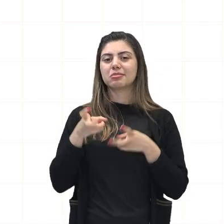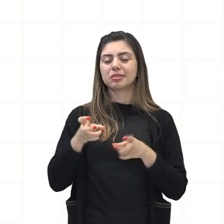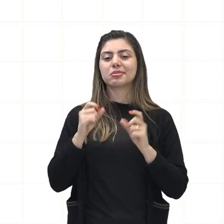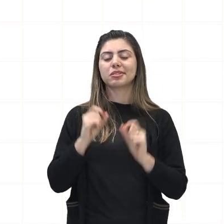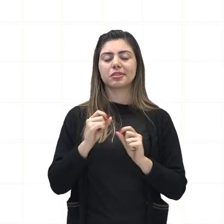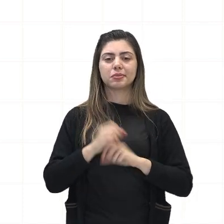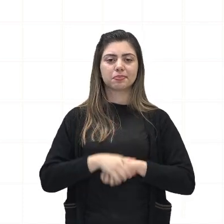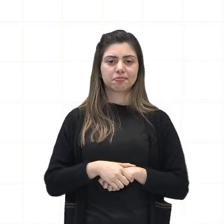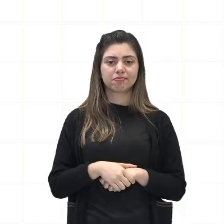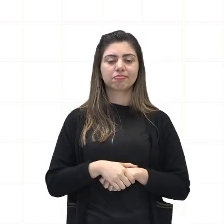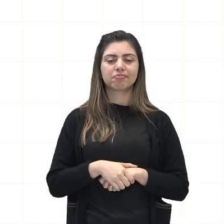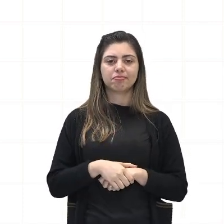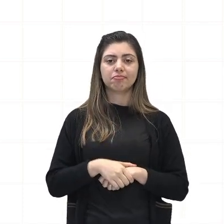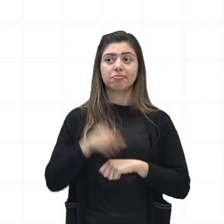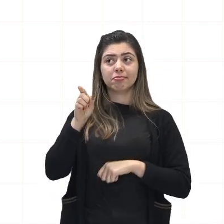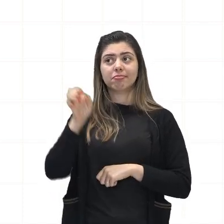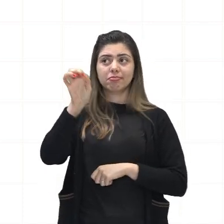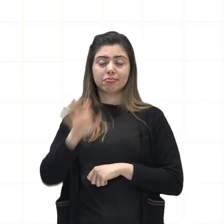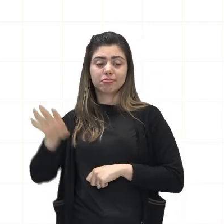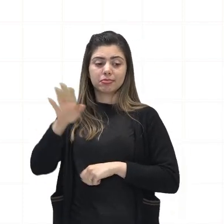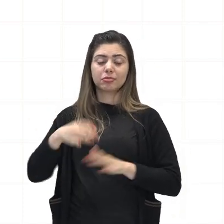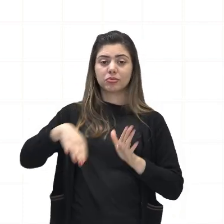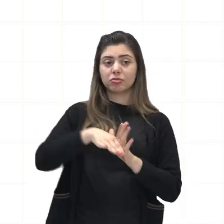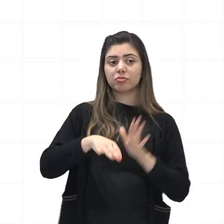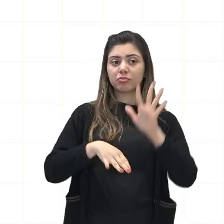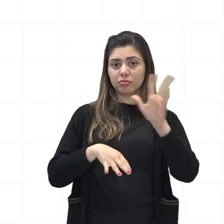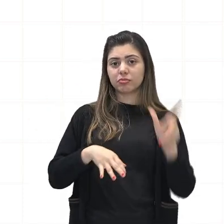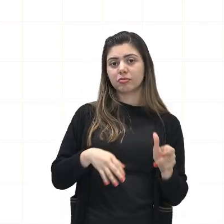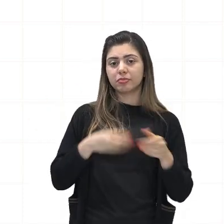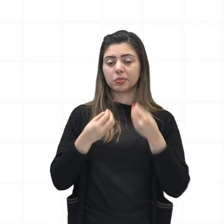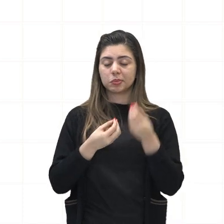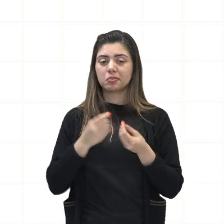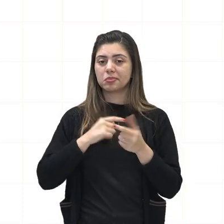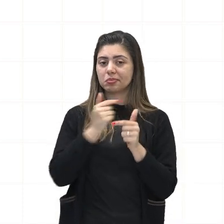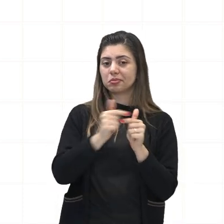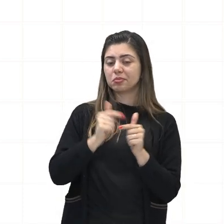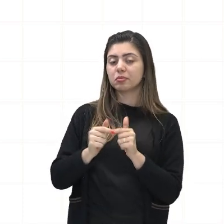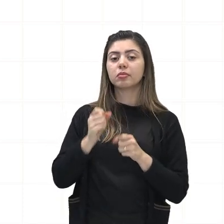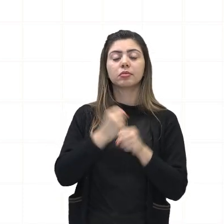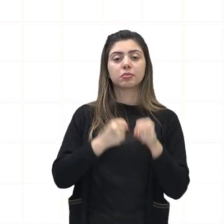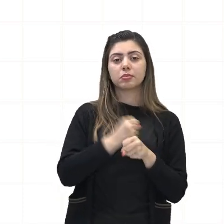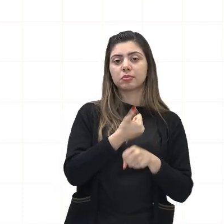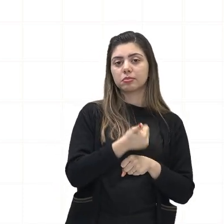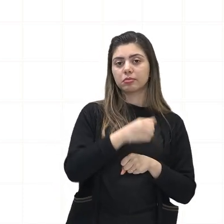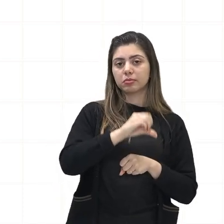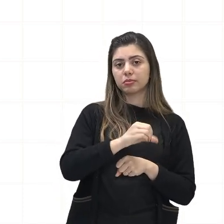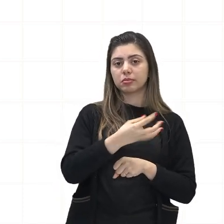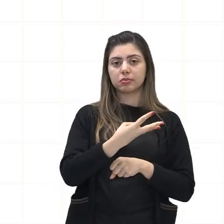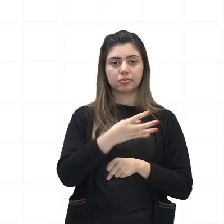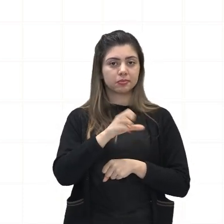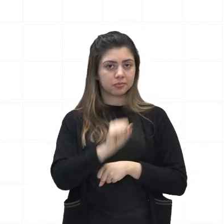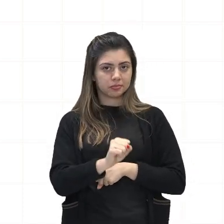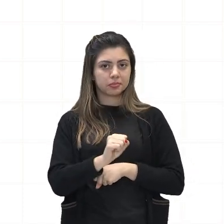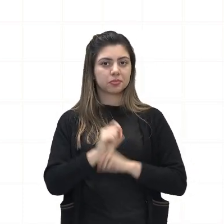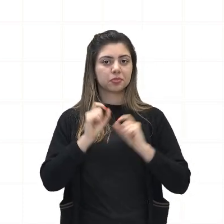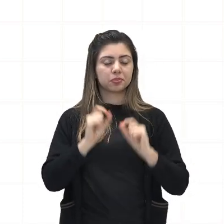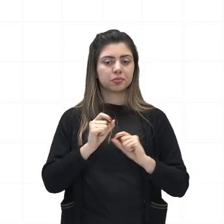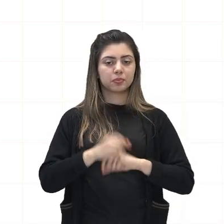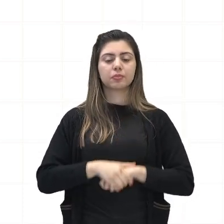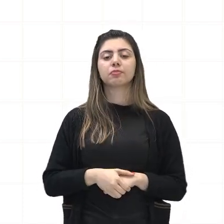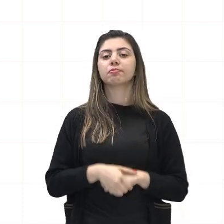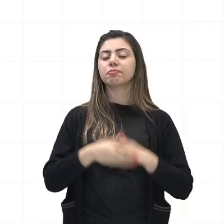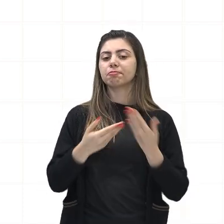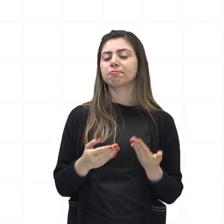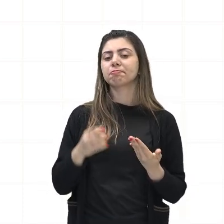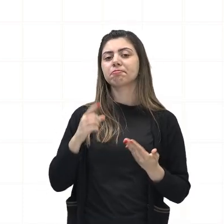chegada do europeu nesse momento, por exemplo, vai ser a partir de 1948, quando nós